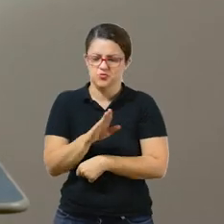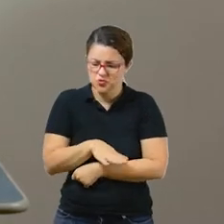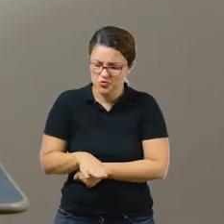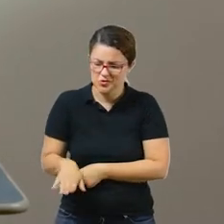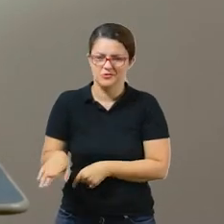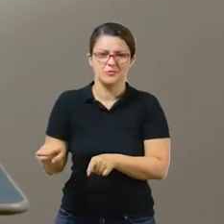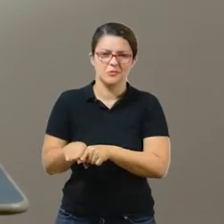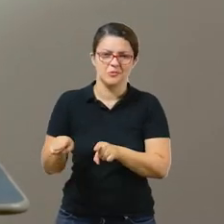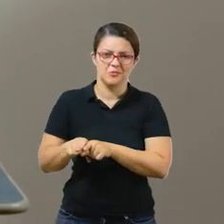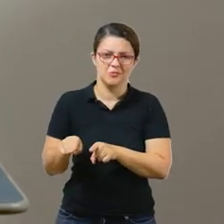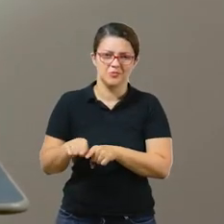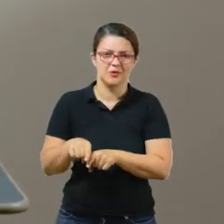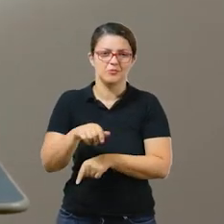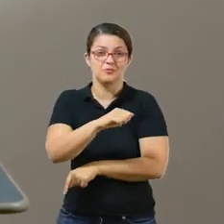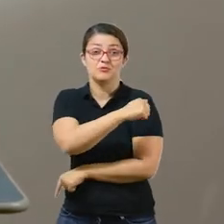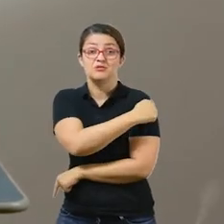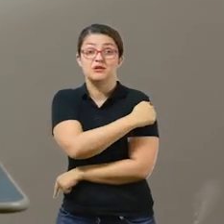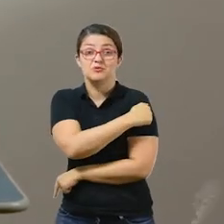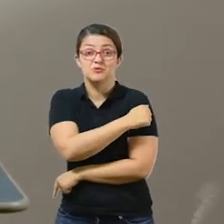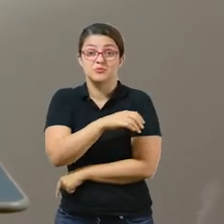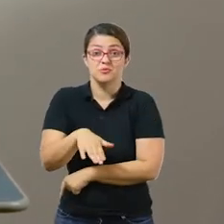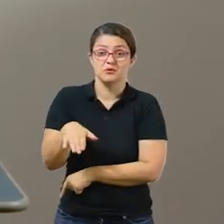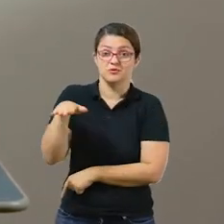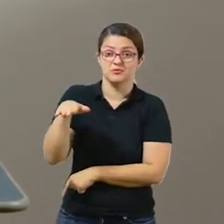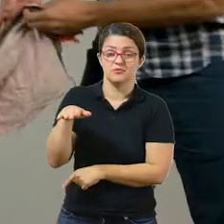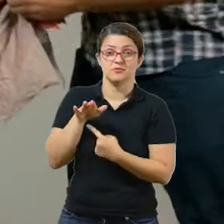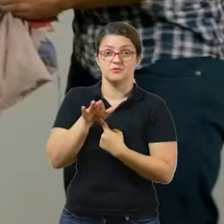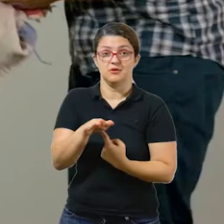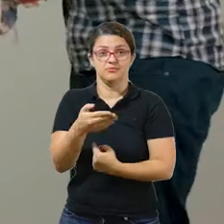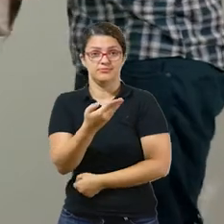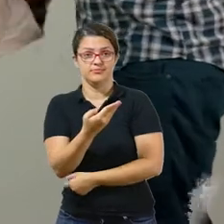pequenos até os maiores que eu vou demonstrar para vocês.